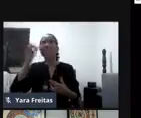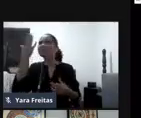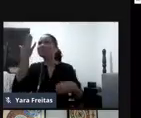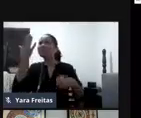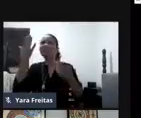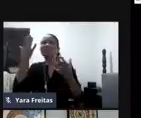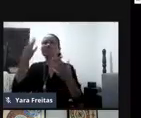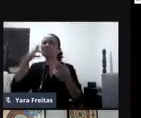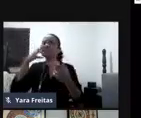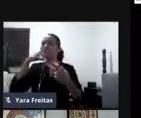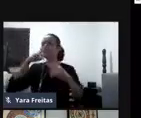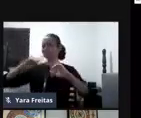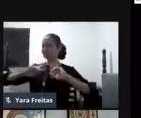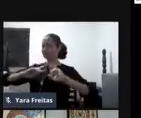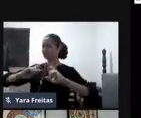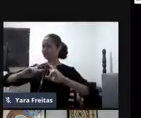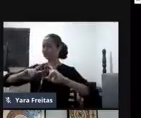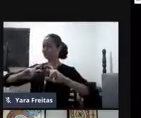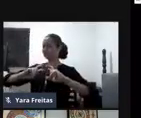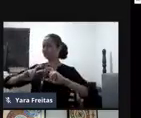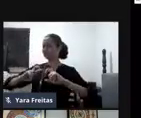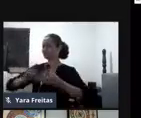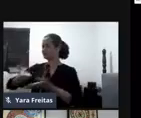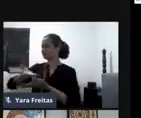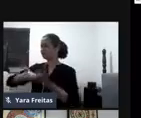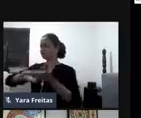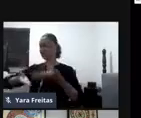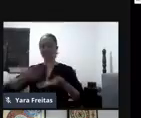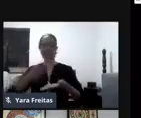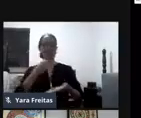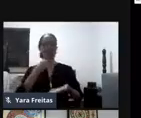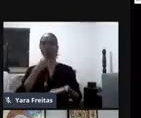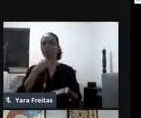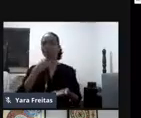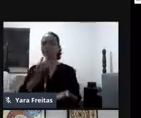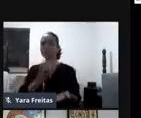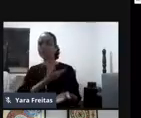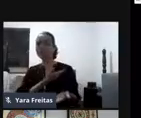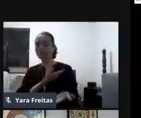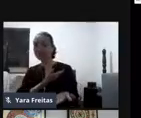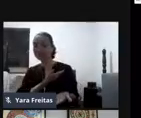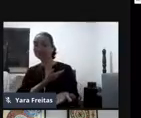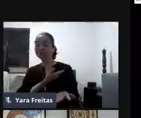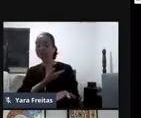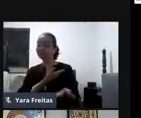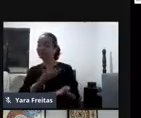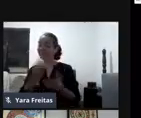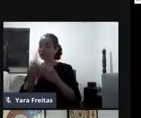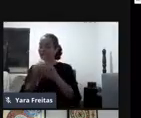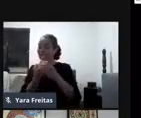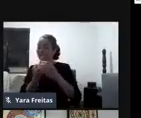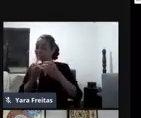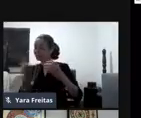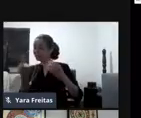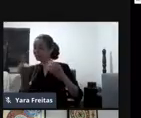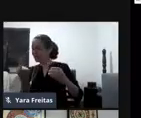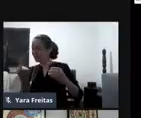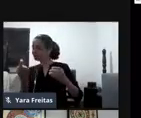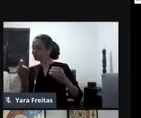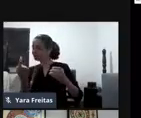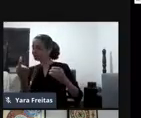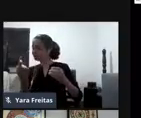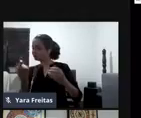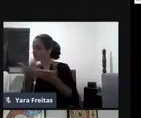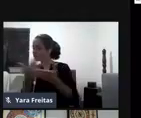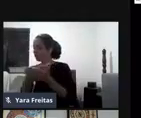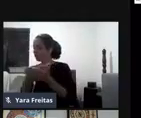percebe que não está conseguindo interagir muito bem com os amigos, se isola e fica deprimido no início de um